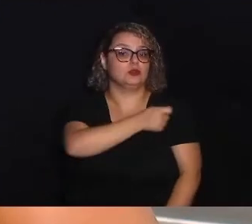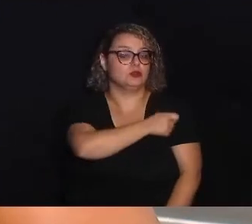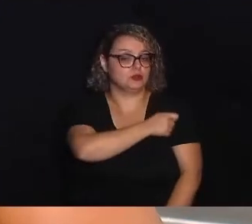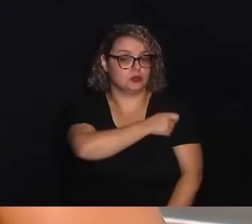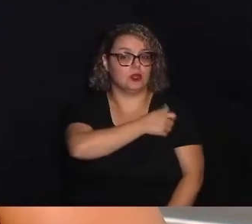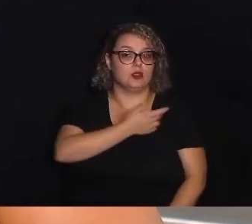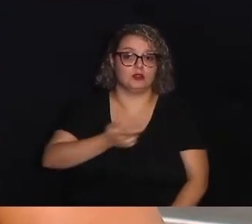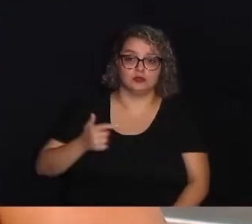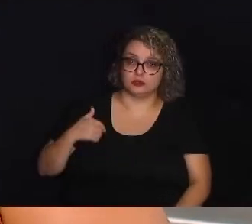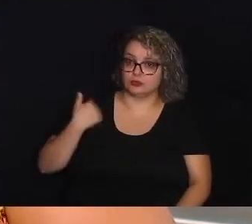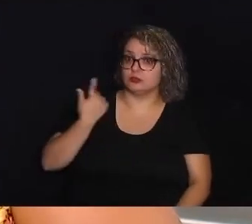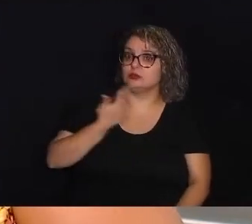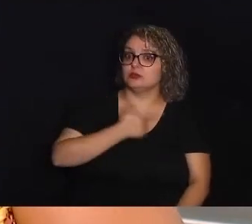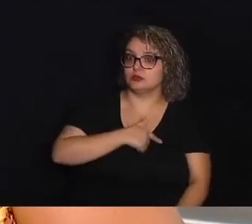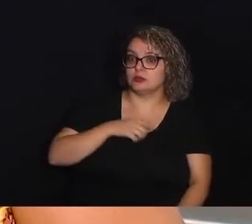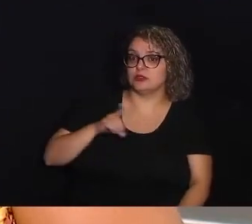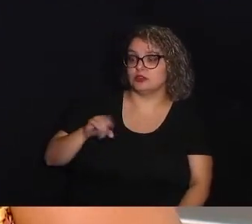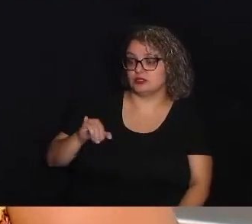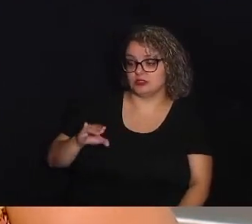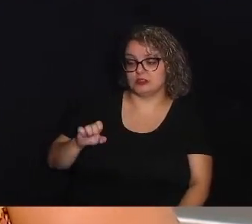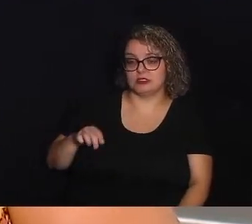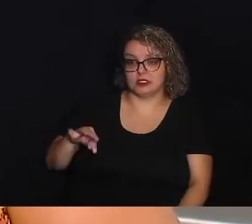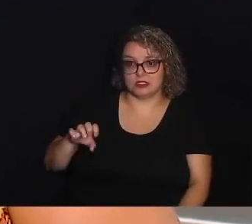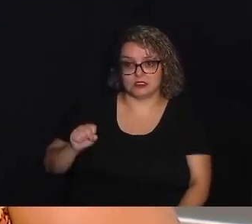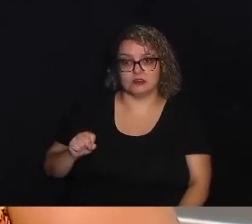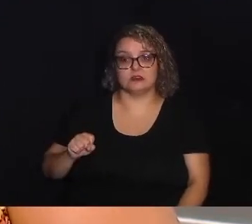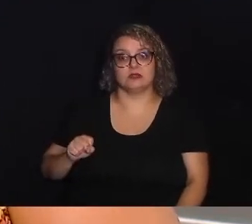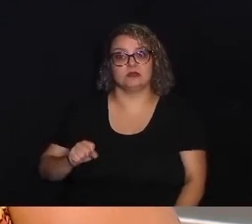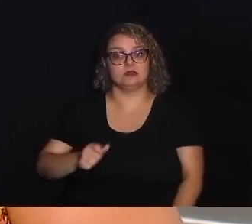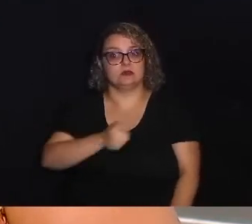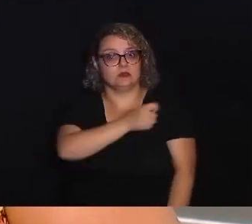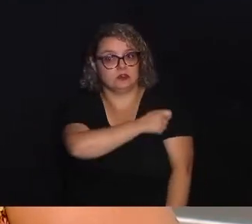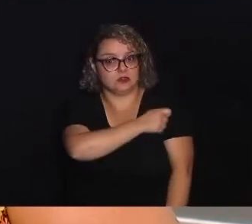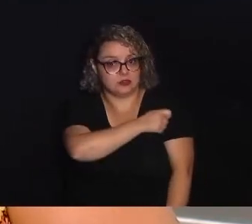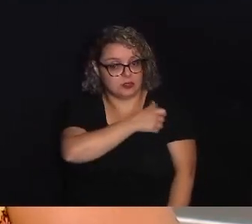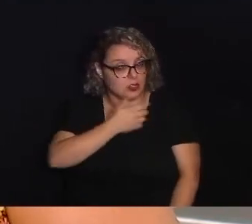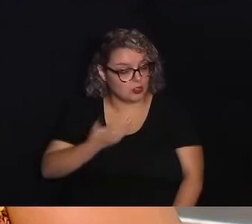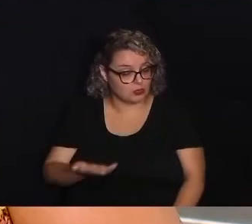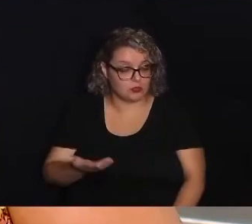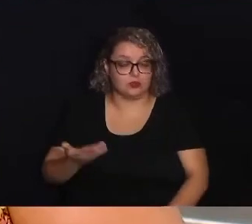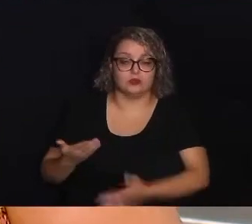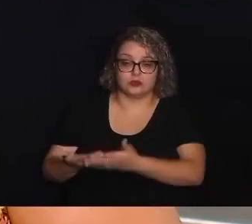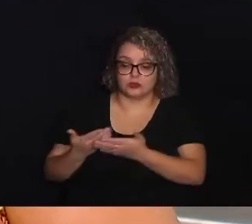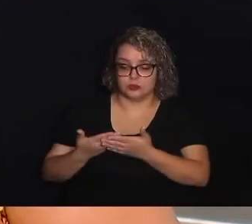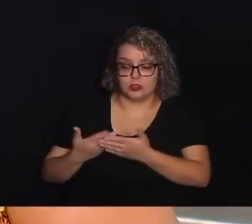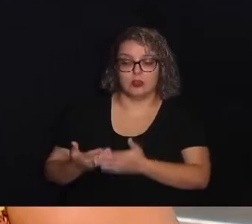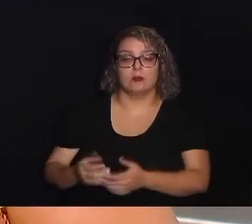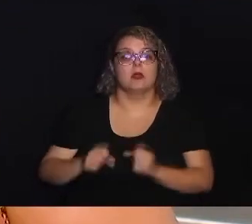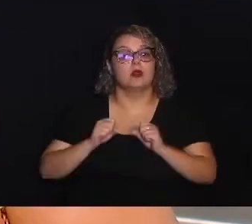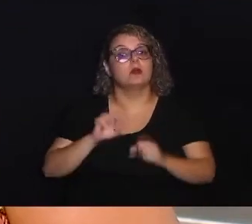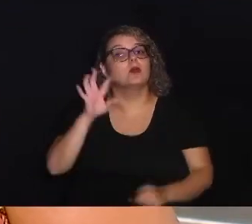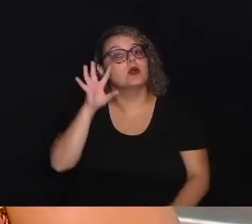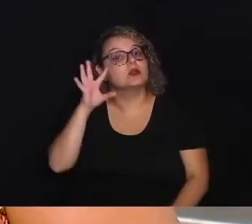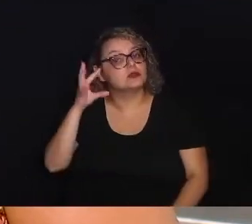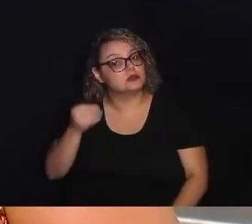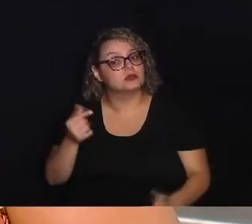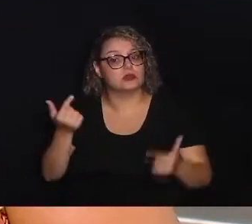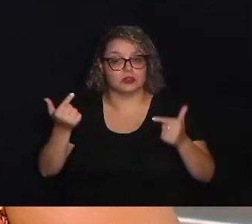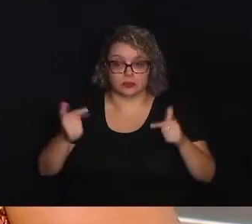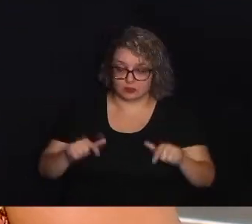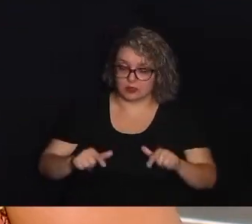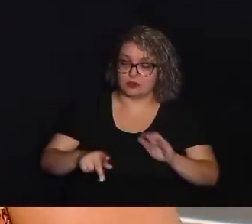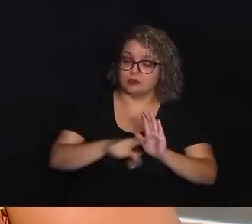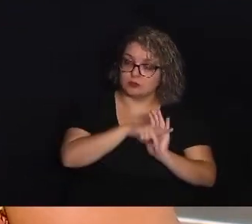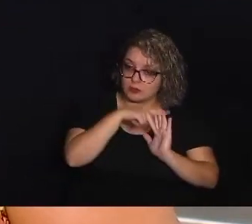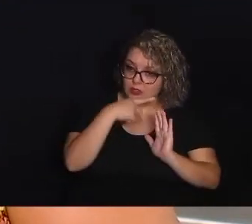ocupado pelos nossos alunos pelos nossos decentes pelos estudantes para que eles